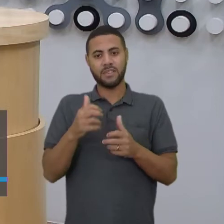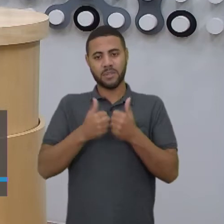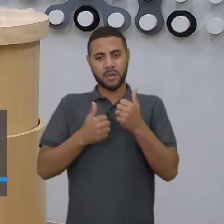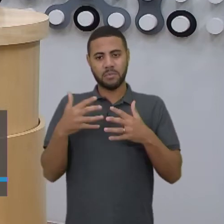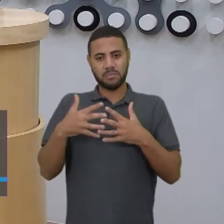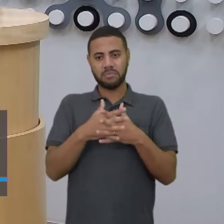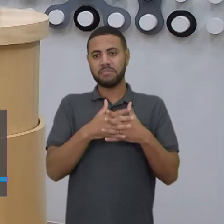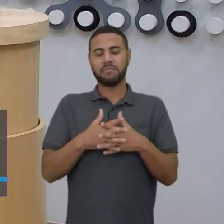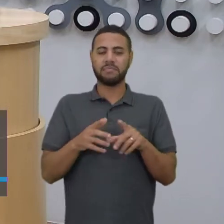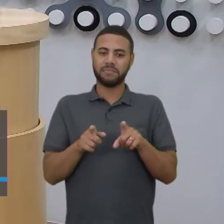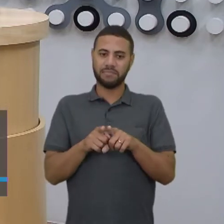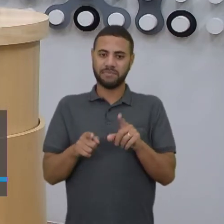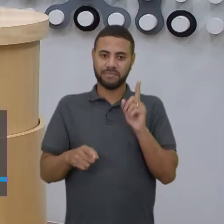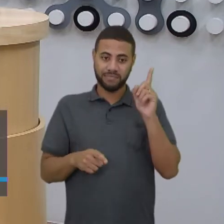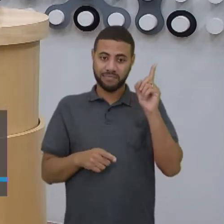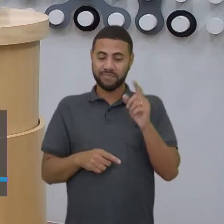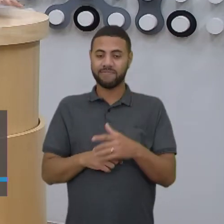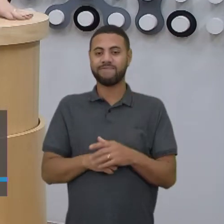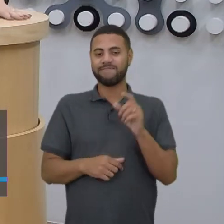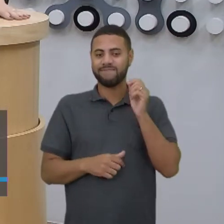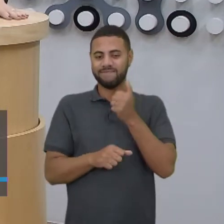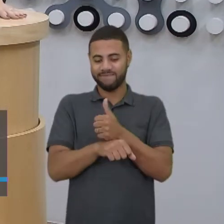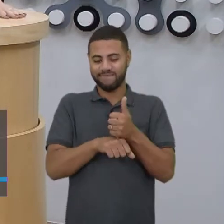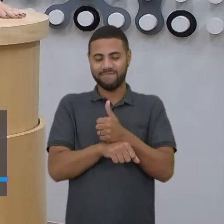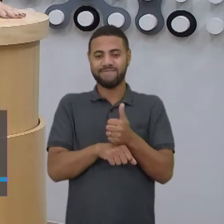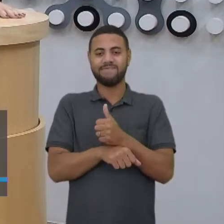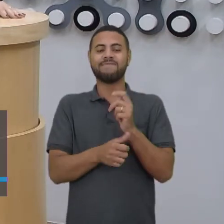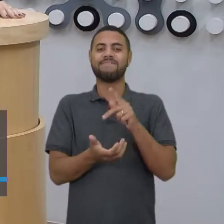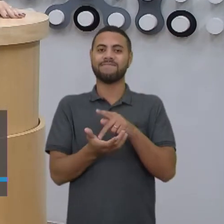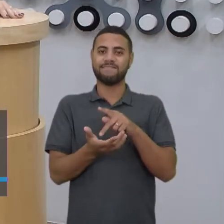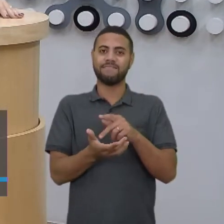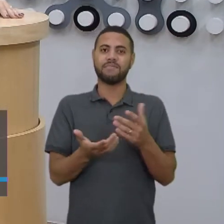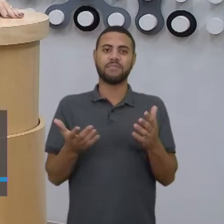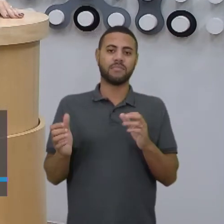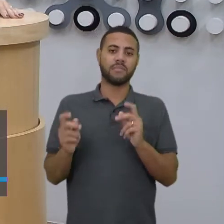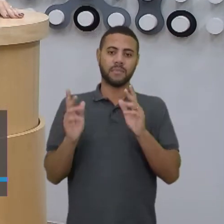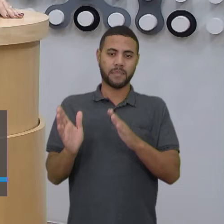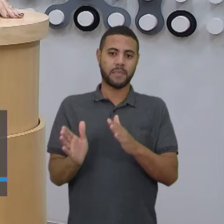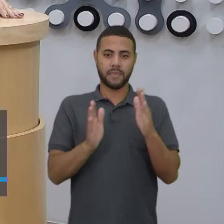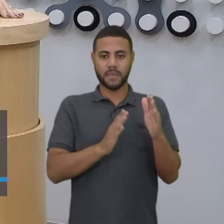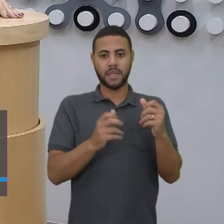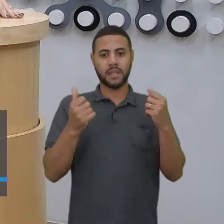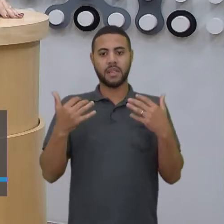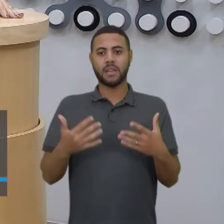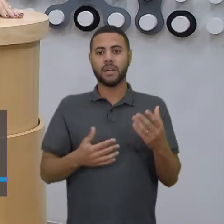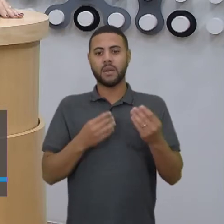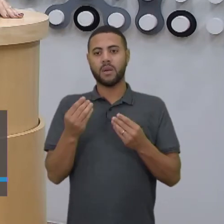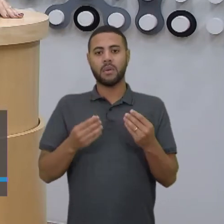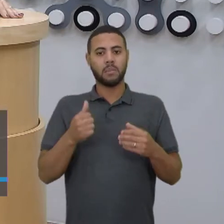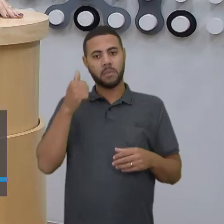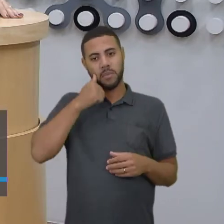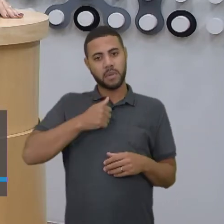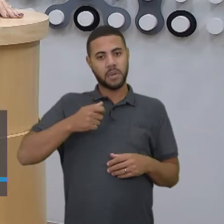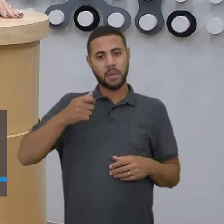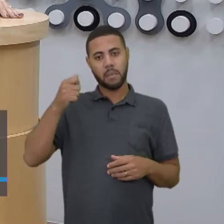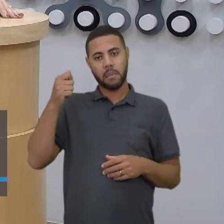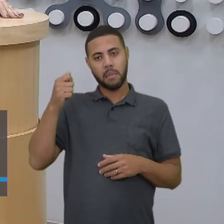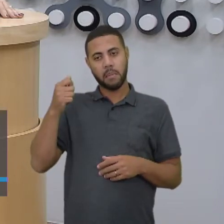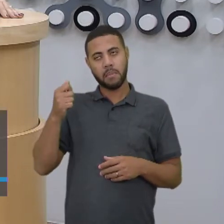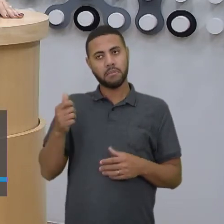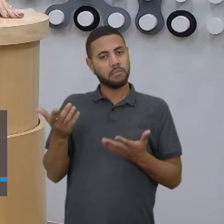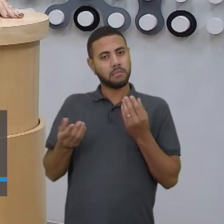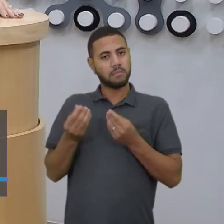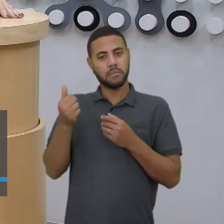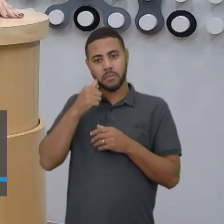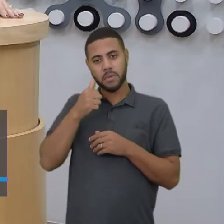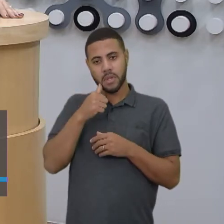questão internacional. E na questão profissional também. E aí, voltando então nessa questão do feminino que você trouxe, nós